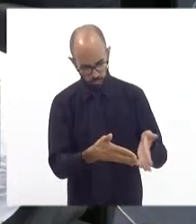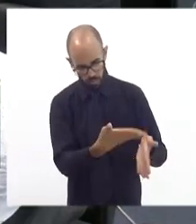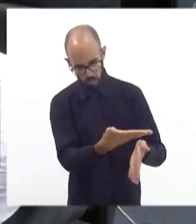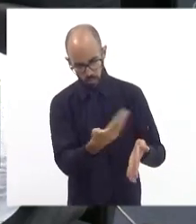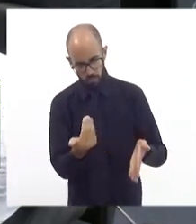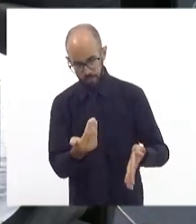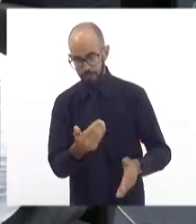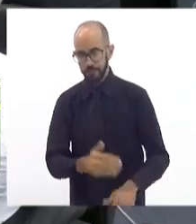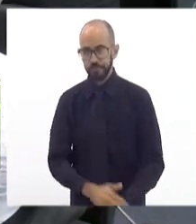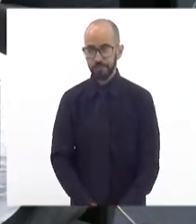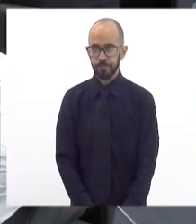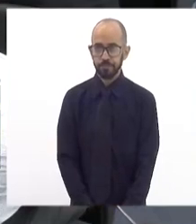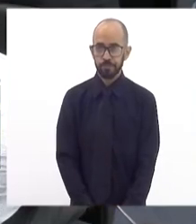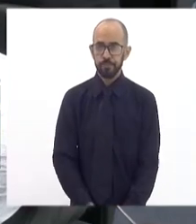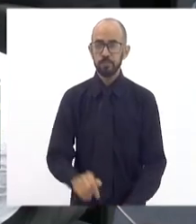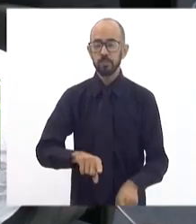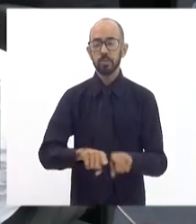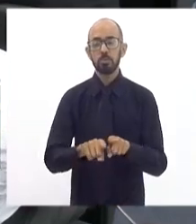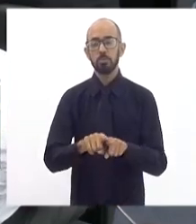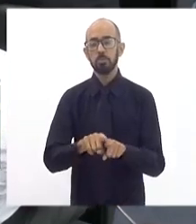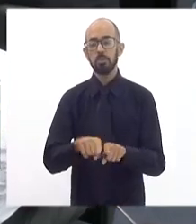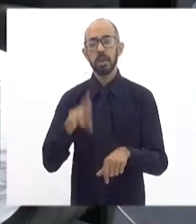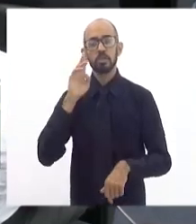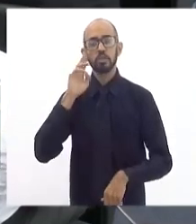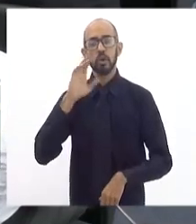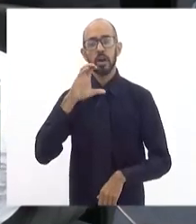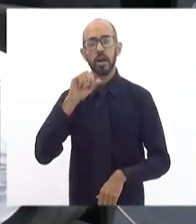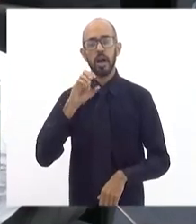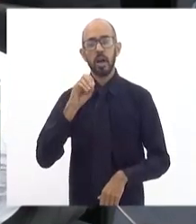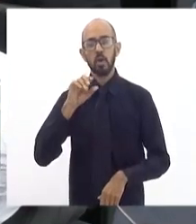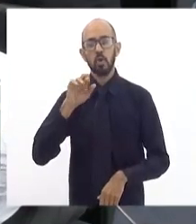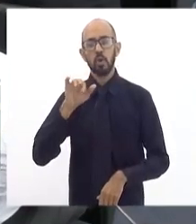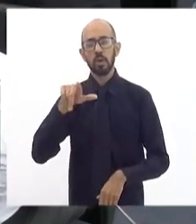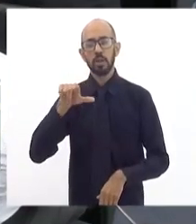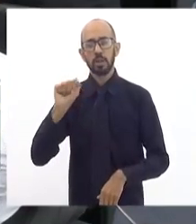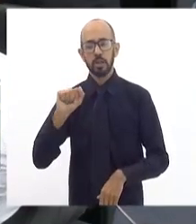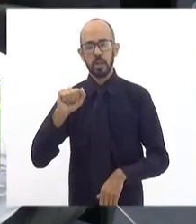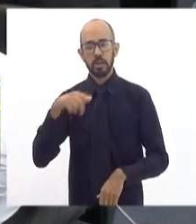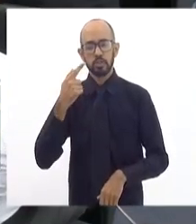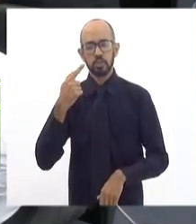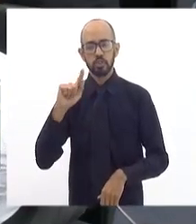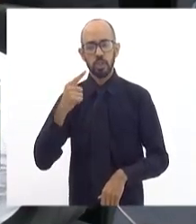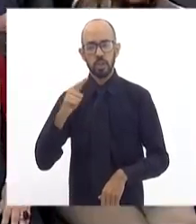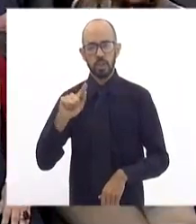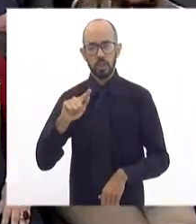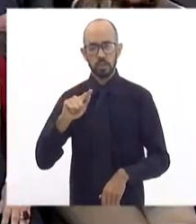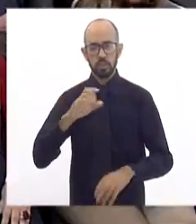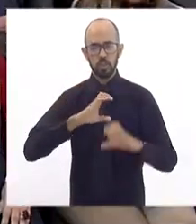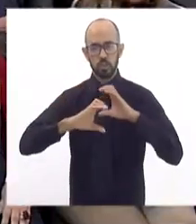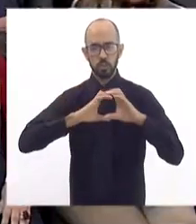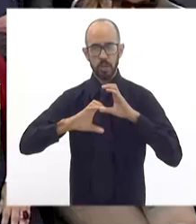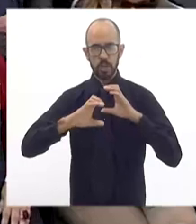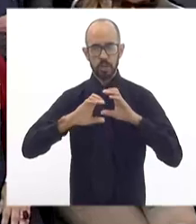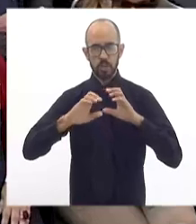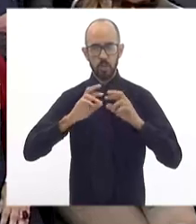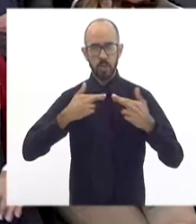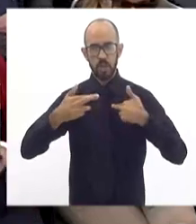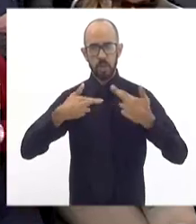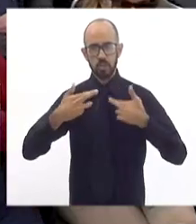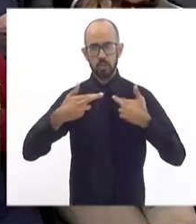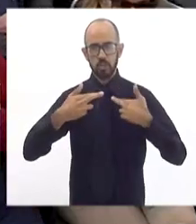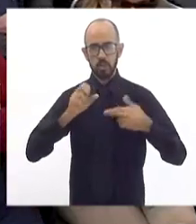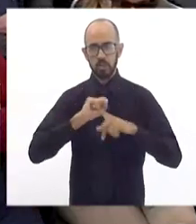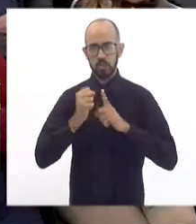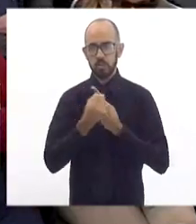e eu também está presente a senhora Carolina Garcia Medeiros gerente executivo de comunicação e relacionamento com a sociedade